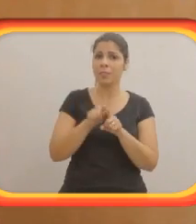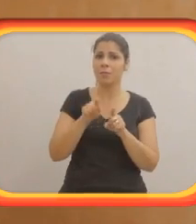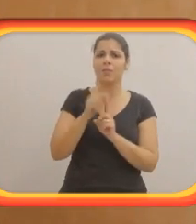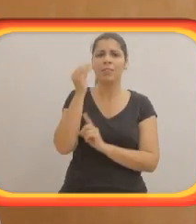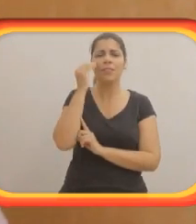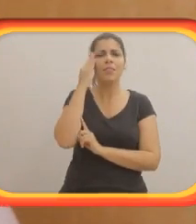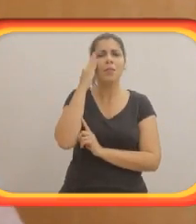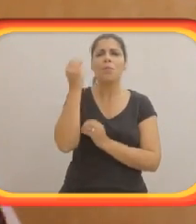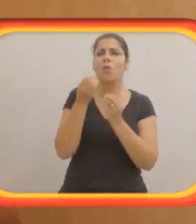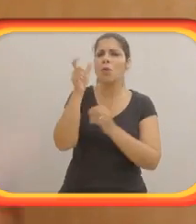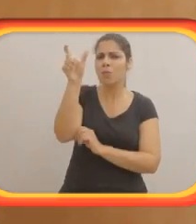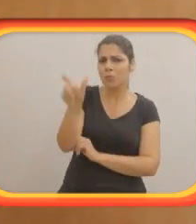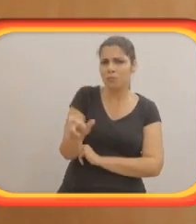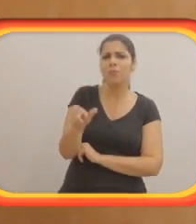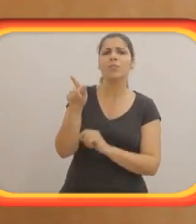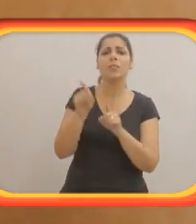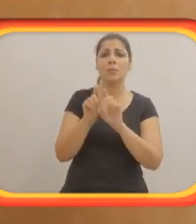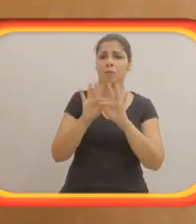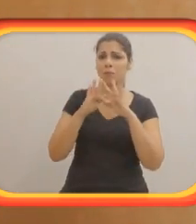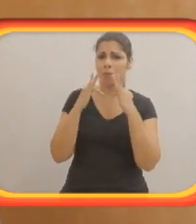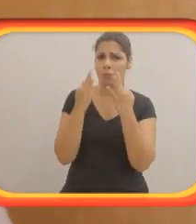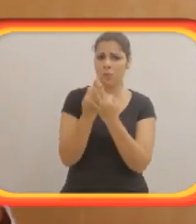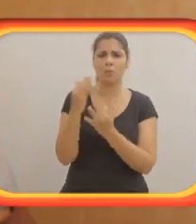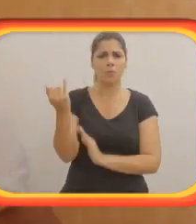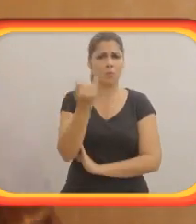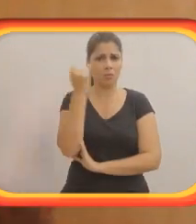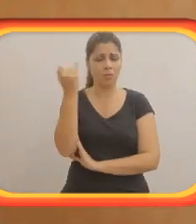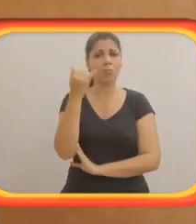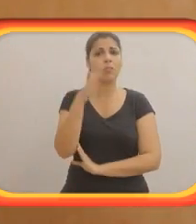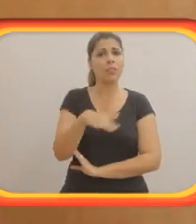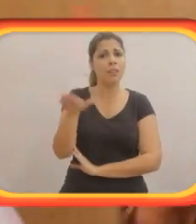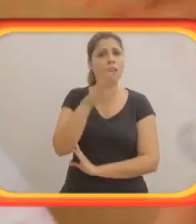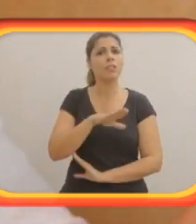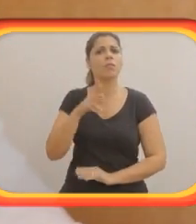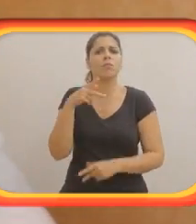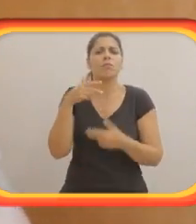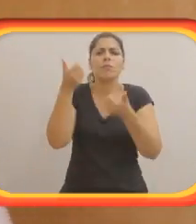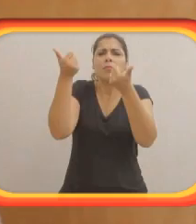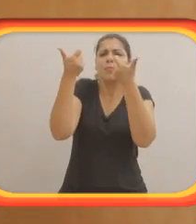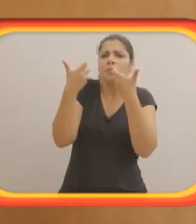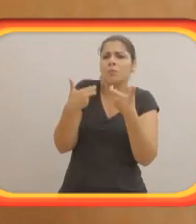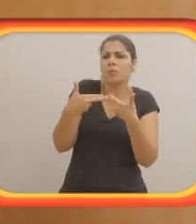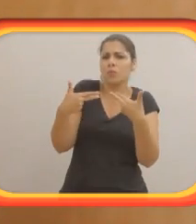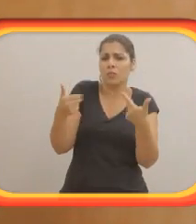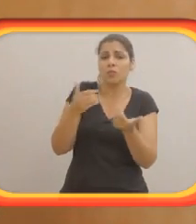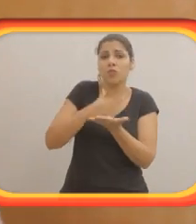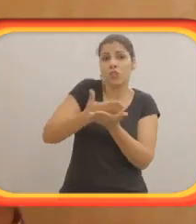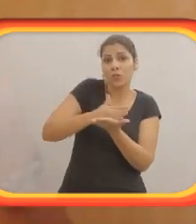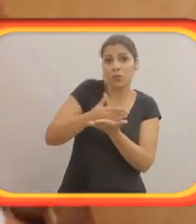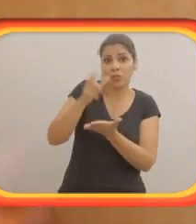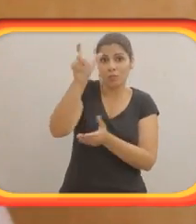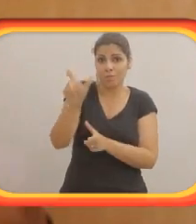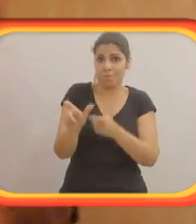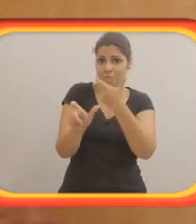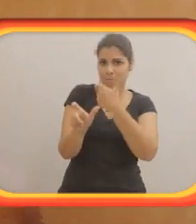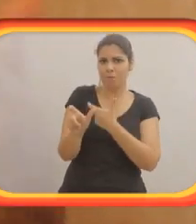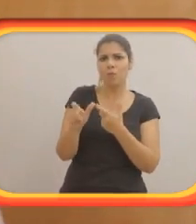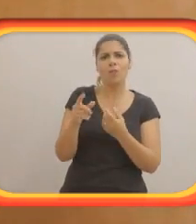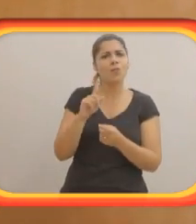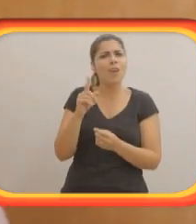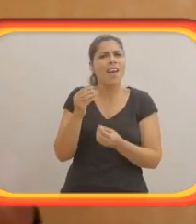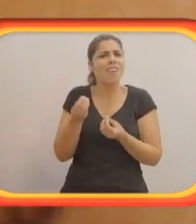que tentar estabelecer uma comunicação com ele, tentar saber com ele, com o familiar, né, o que